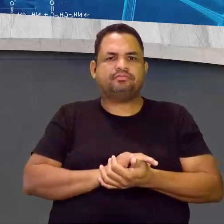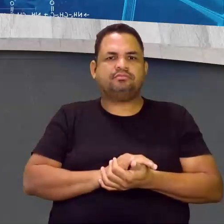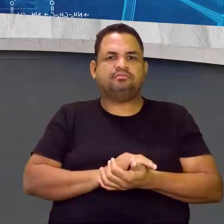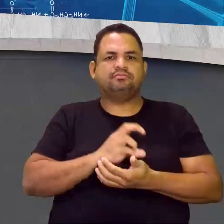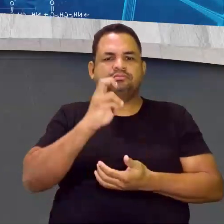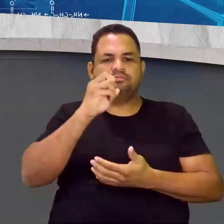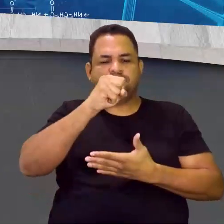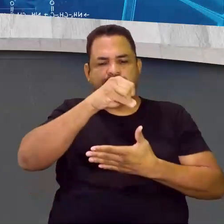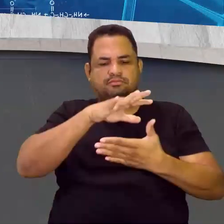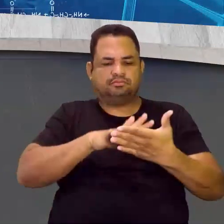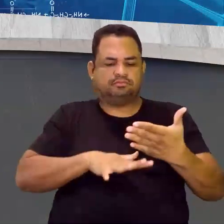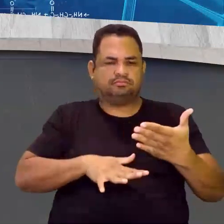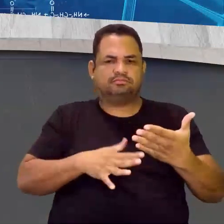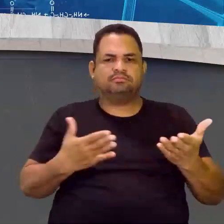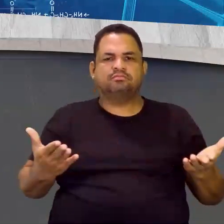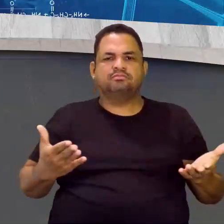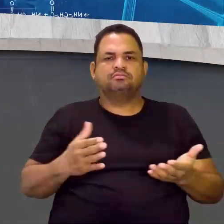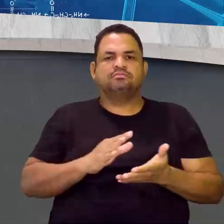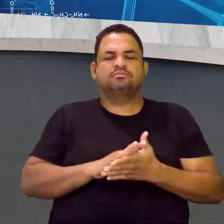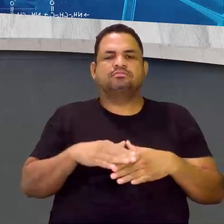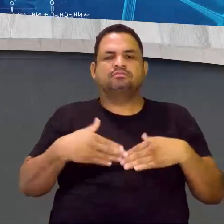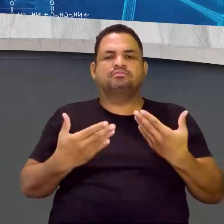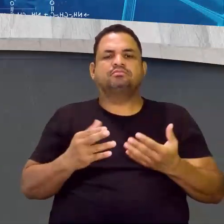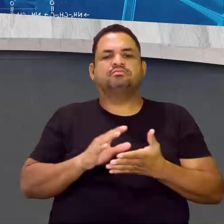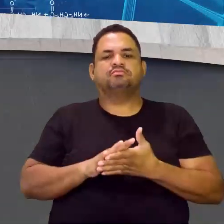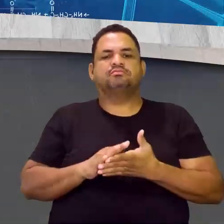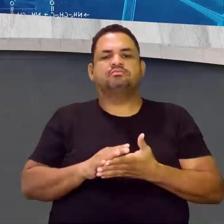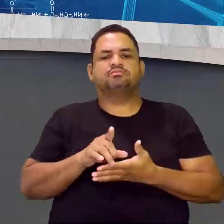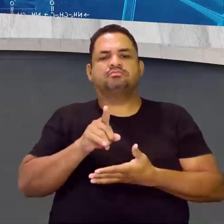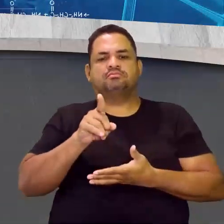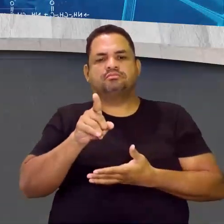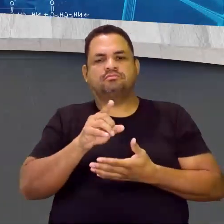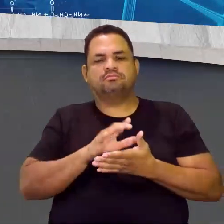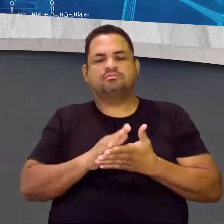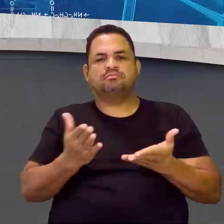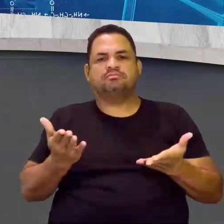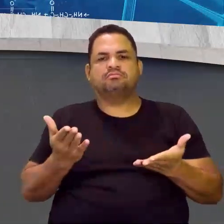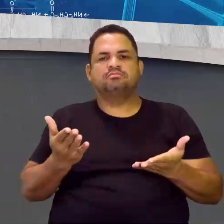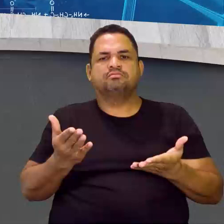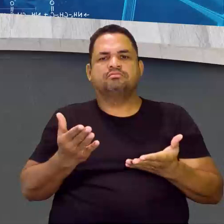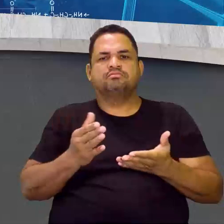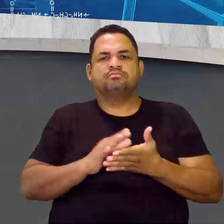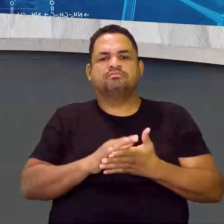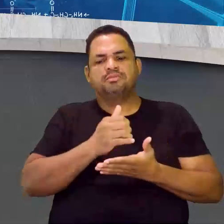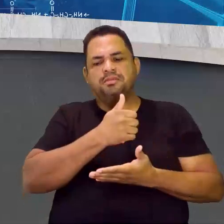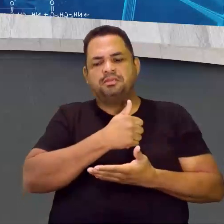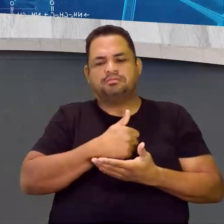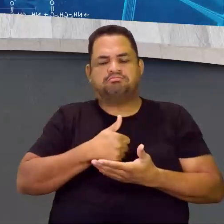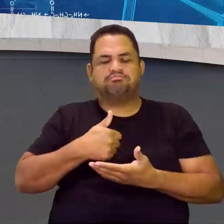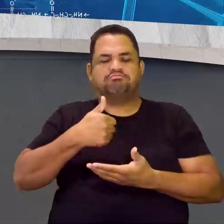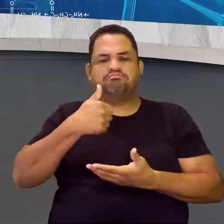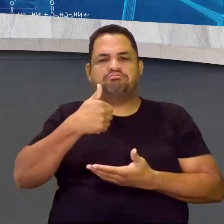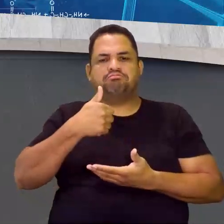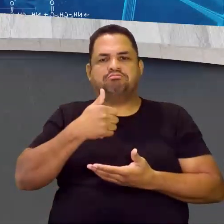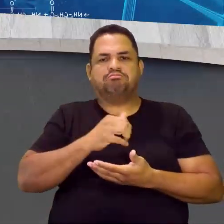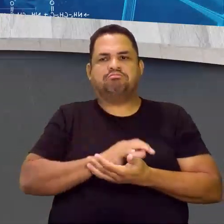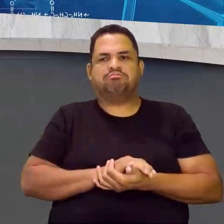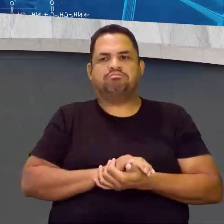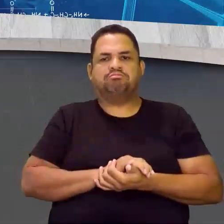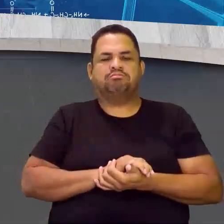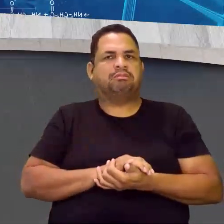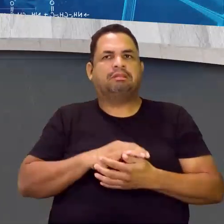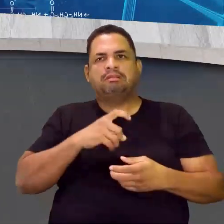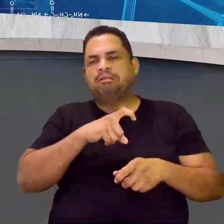5 alternativas, ok? Aquela que você acha que é mais conveniente. Então, não